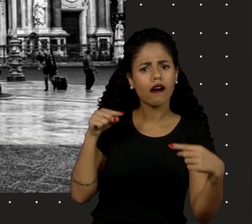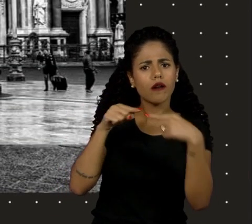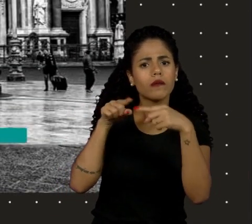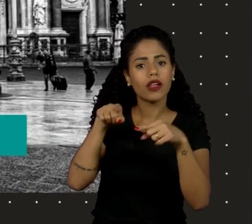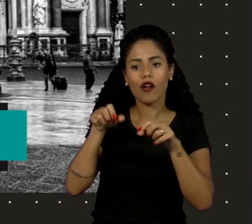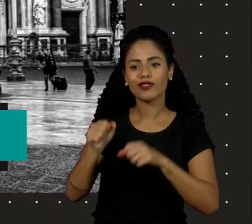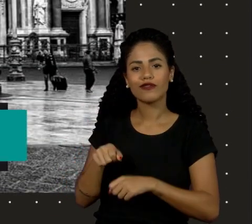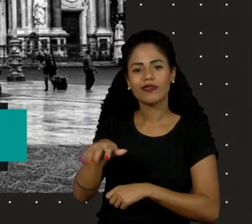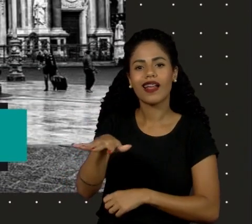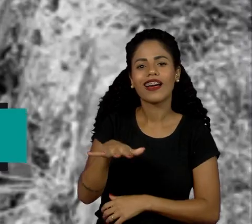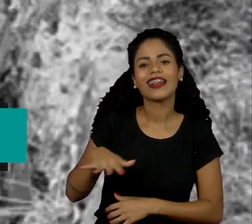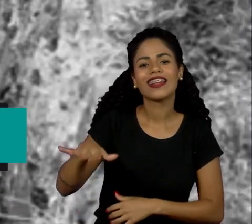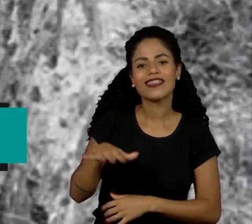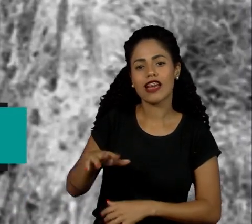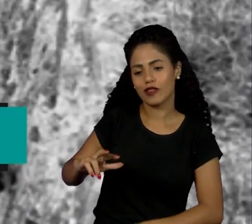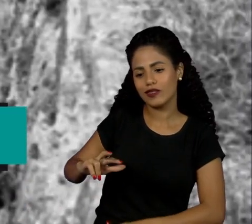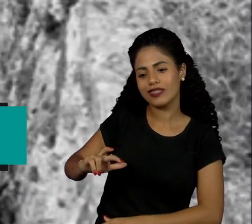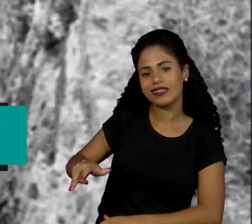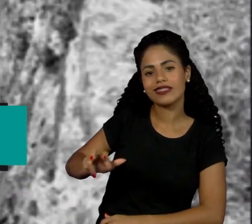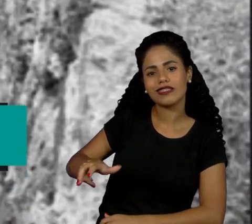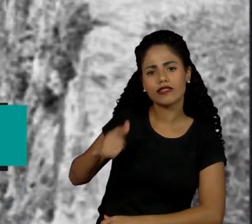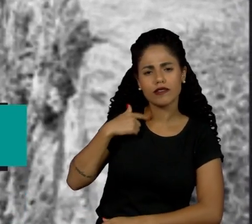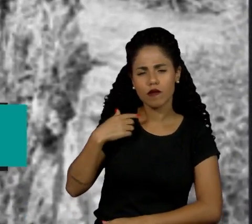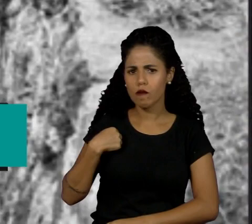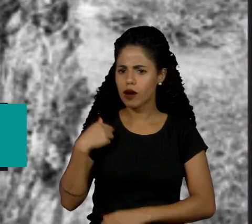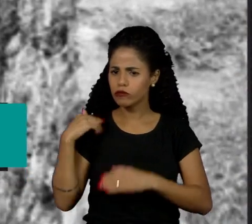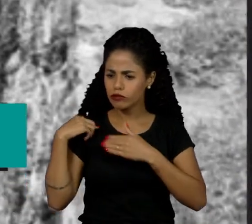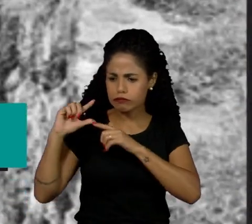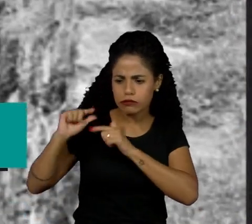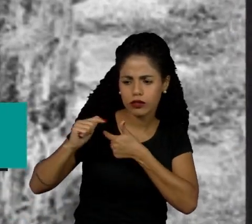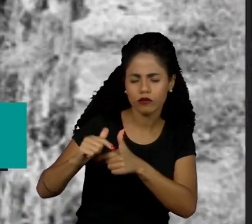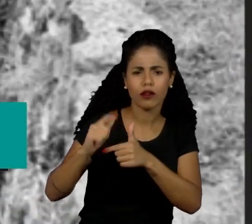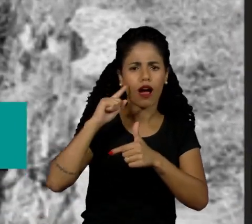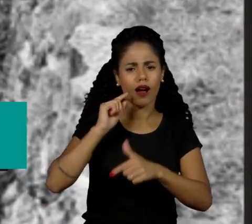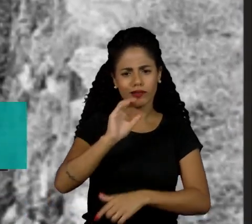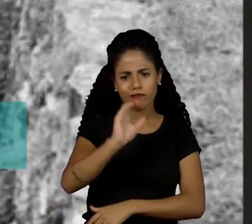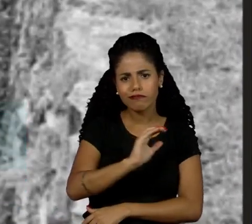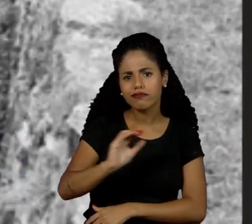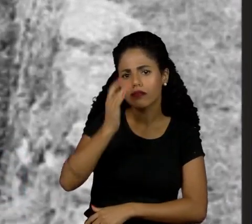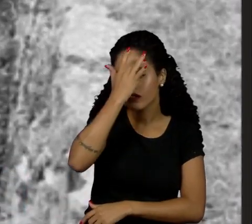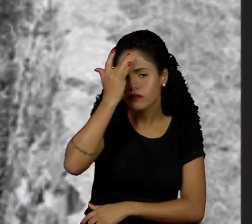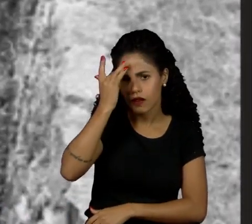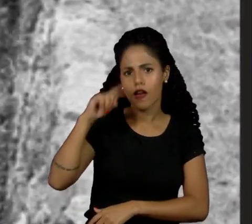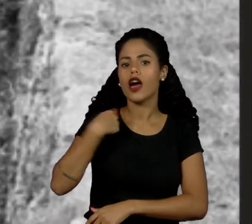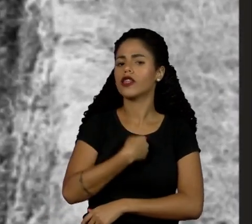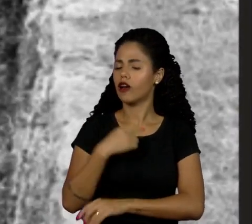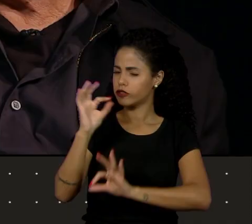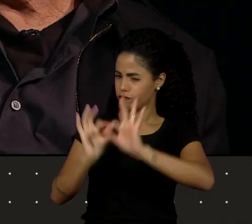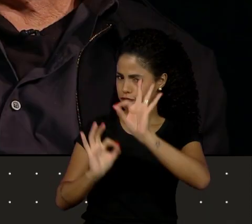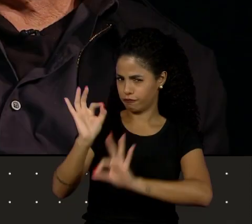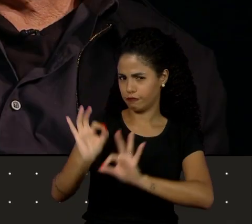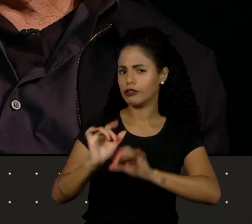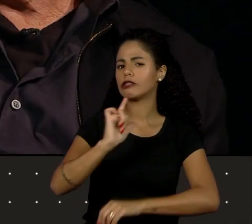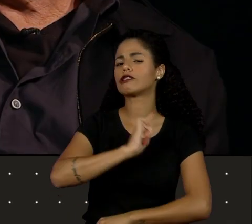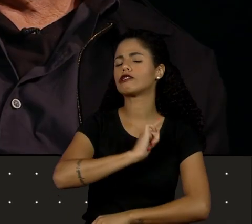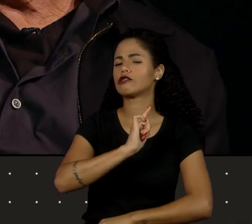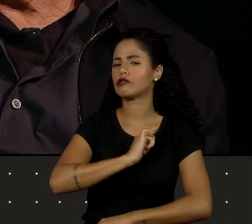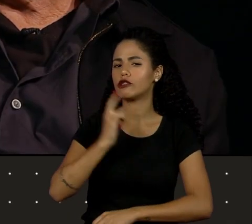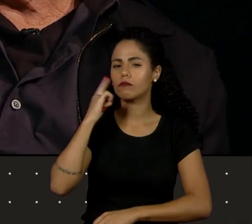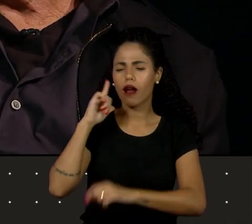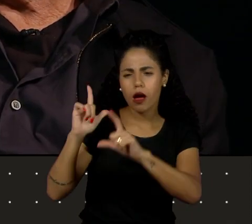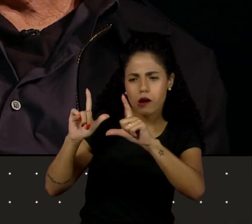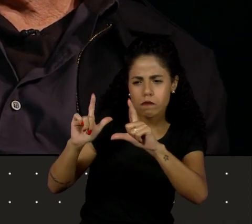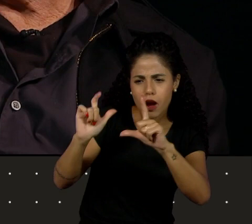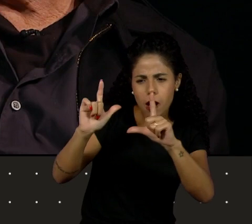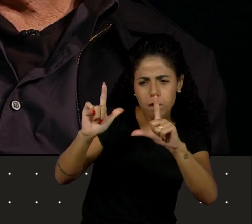que é um lugar muito moralista, muito católico. Nós tínhamos um plano, né, para cada